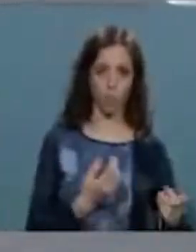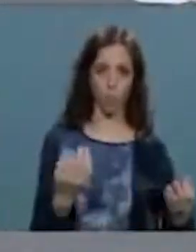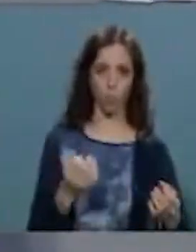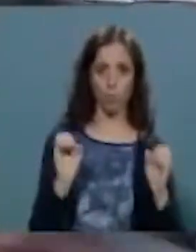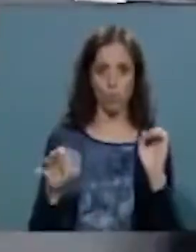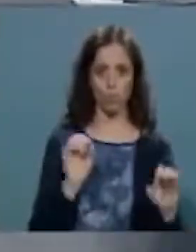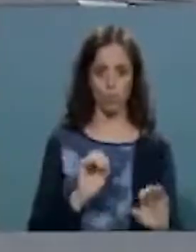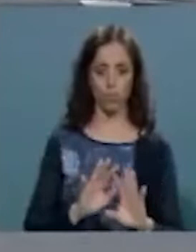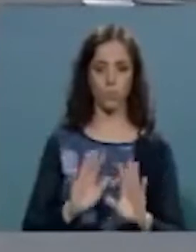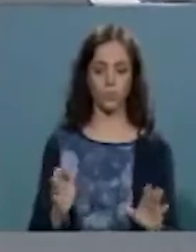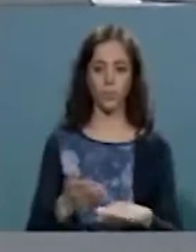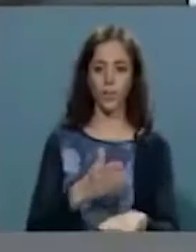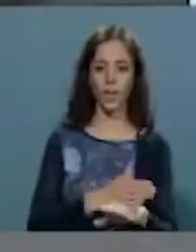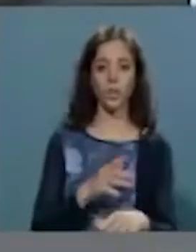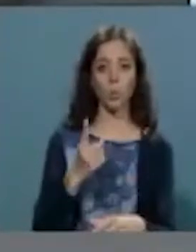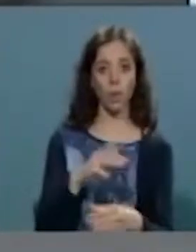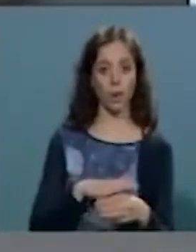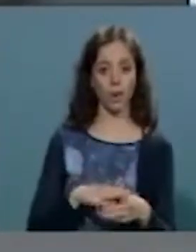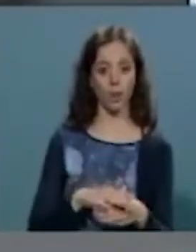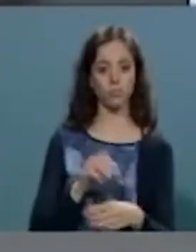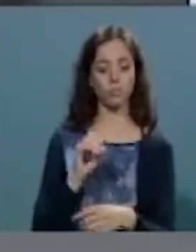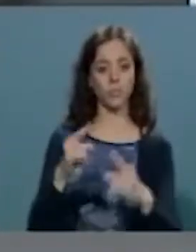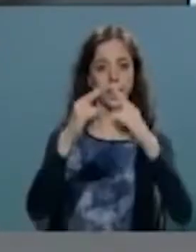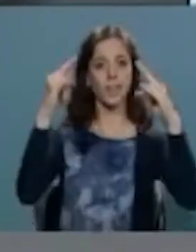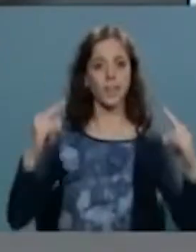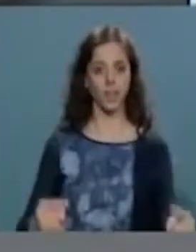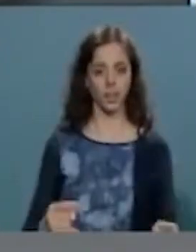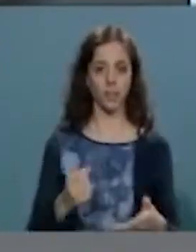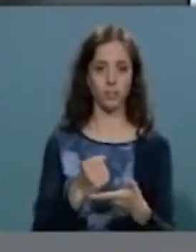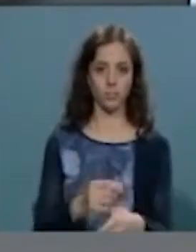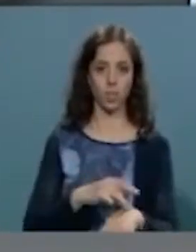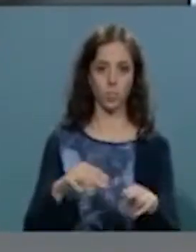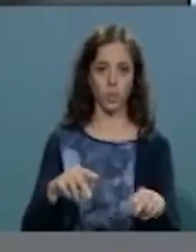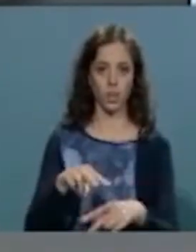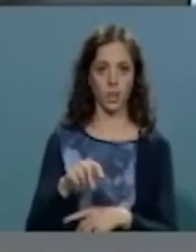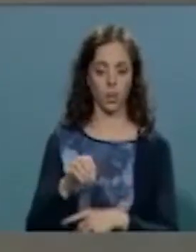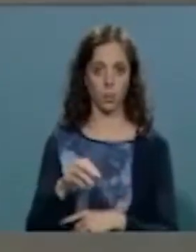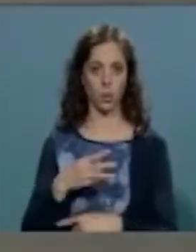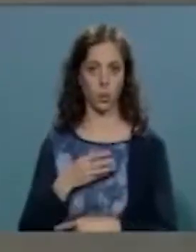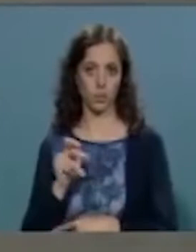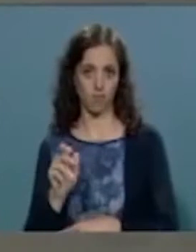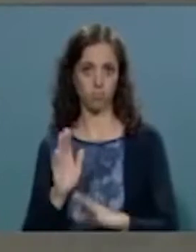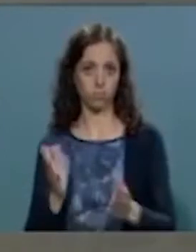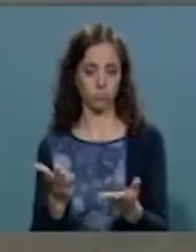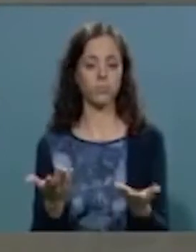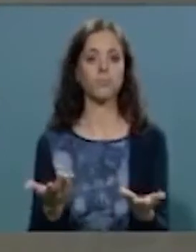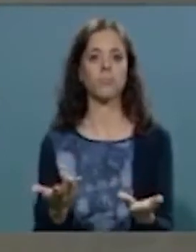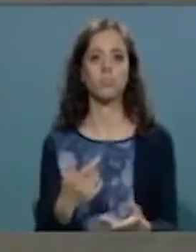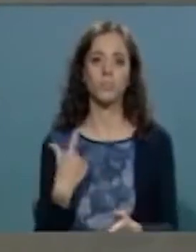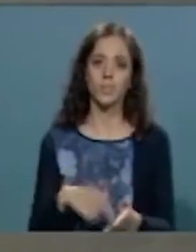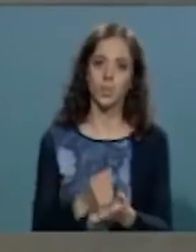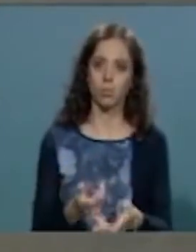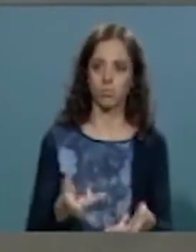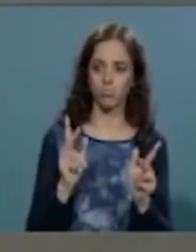novos antes do primeiro carros foram colocadas as tendas também apoio dos portão dela e mandou se plante procuramos sempre